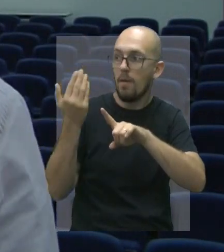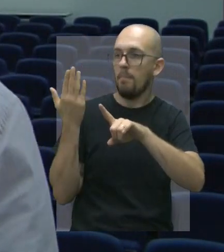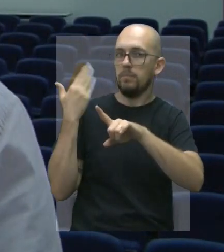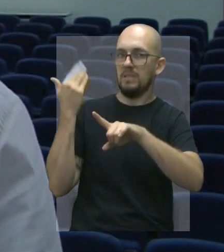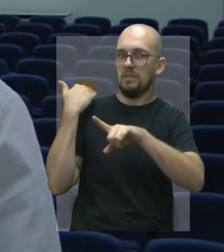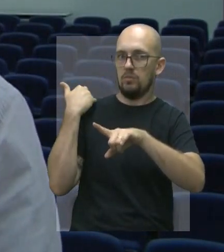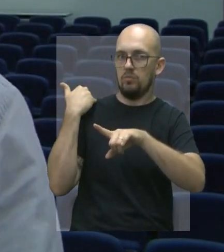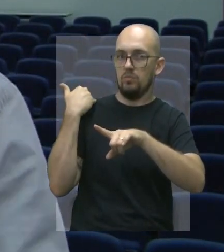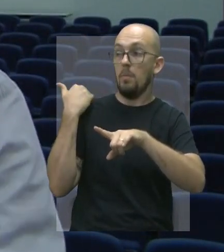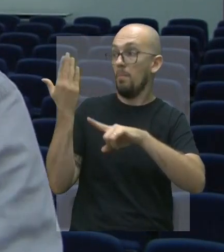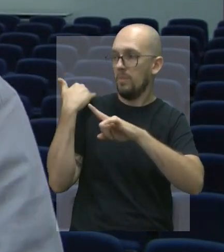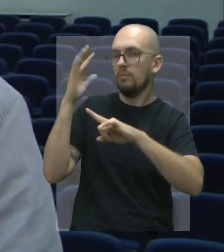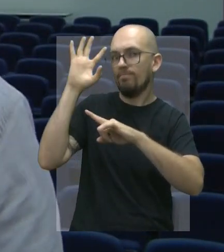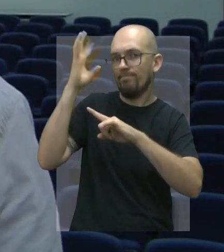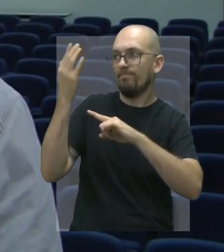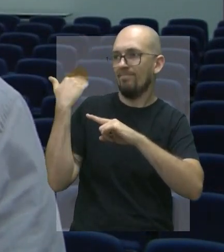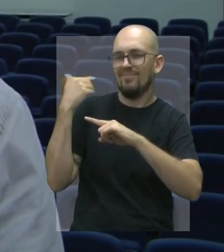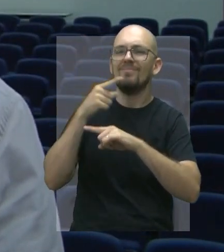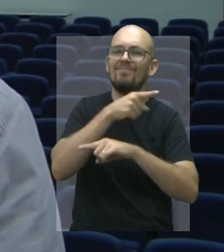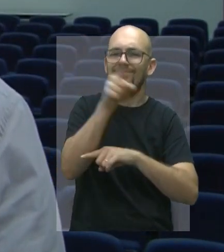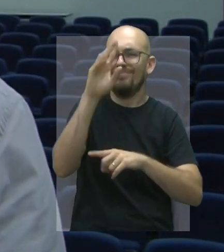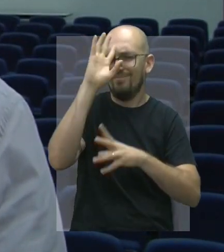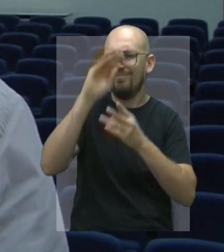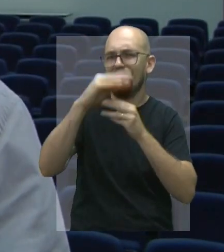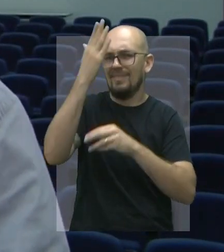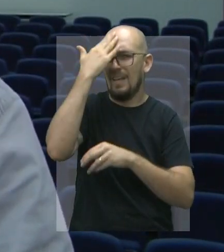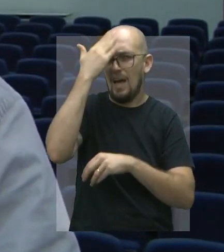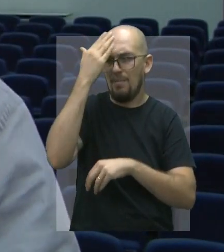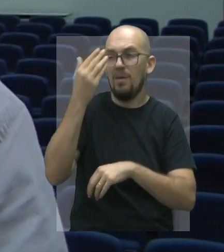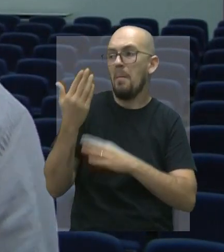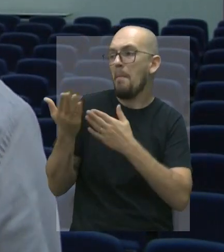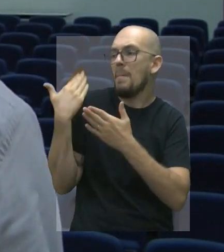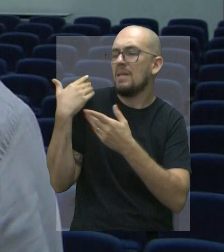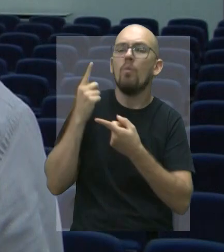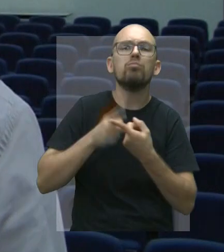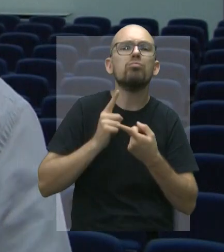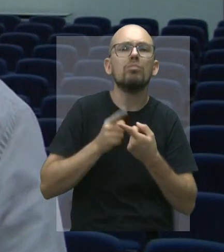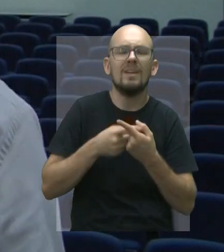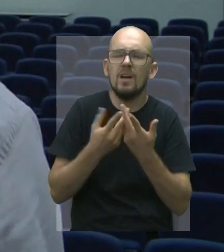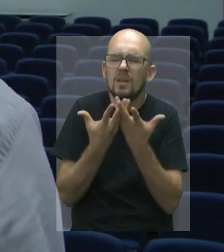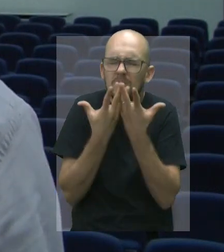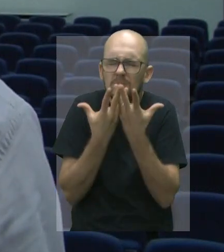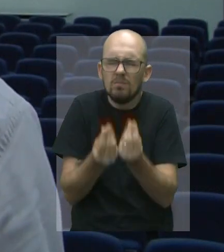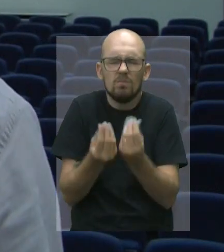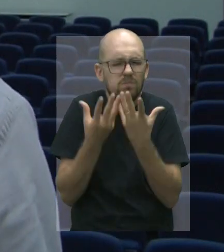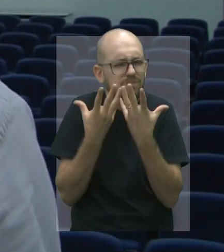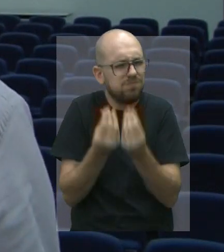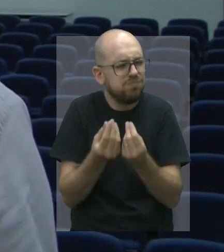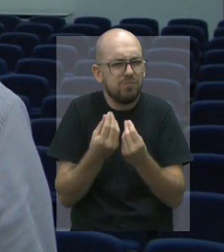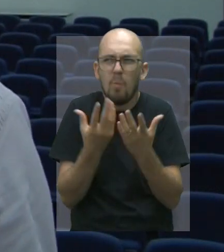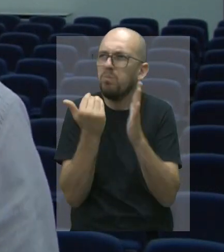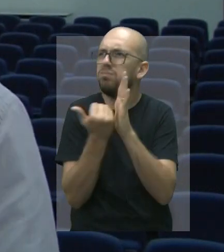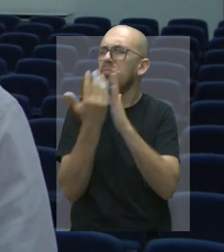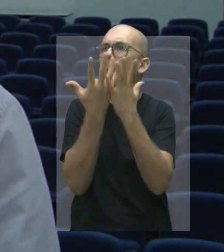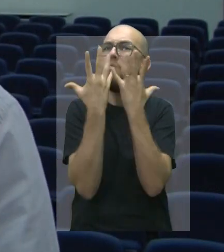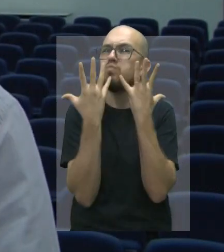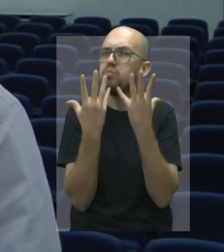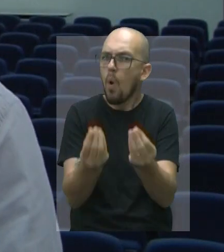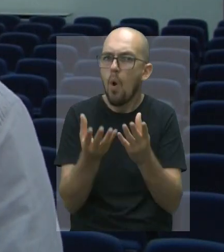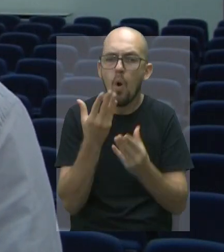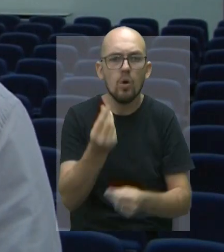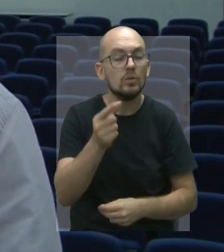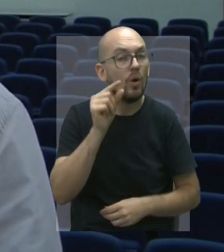do passado, quem está nos assistindo sabe, existem muitos casos, mas muitos, é assustador a quantidade de